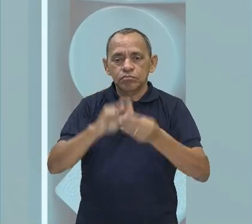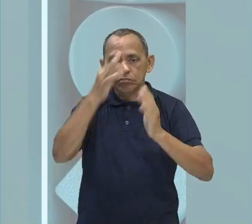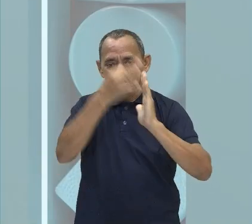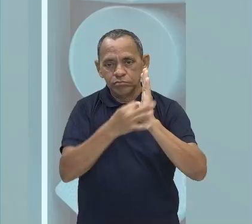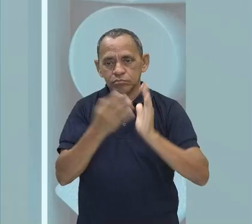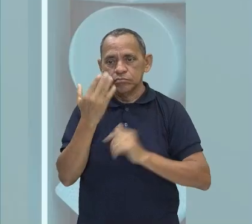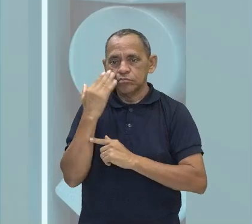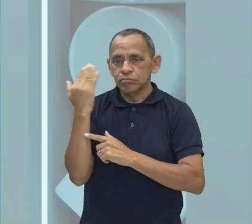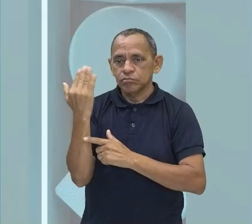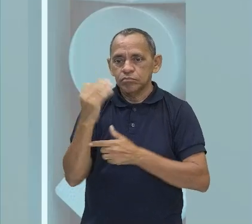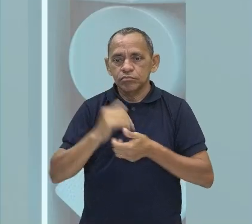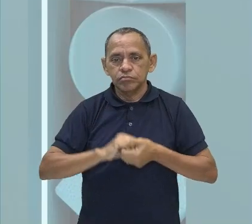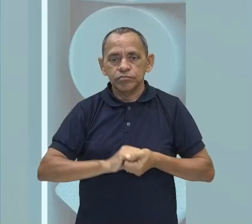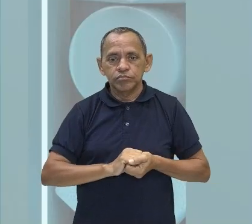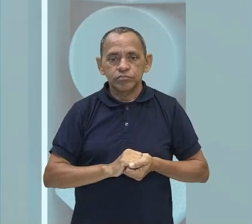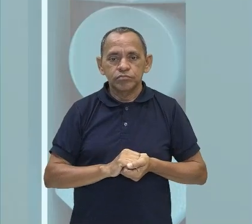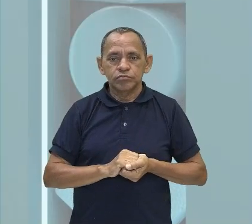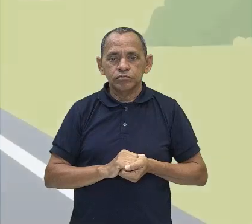comigo.